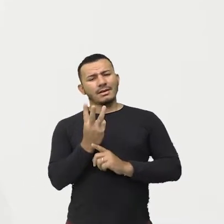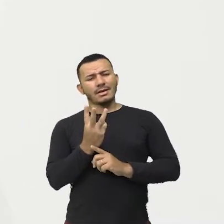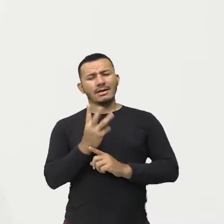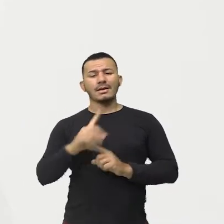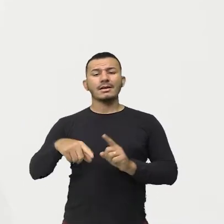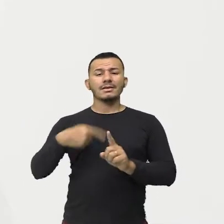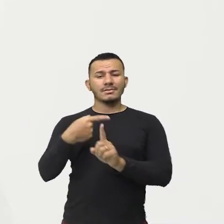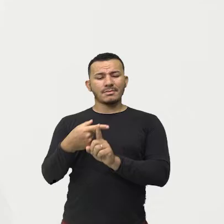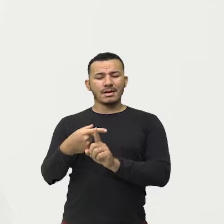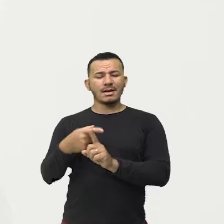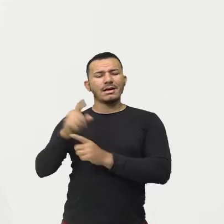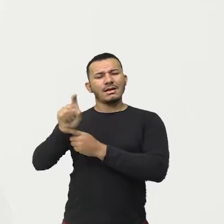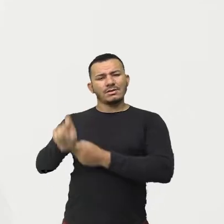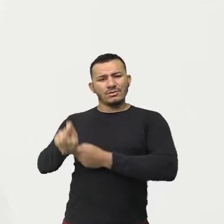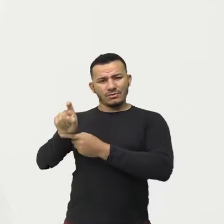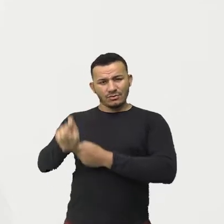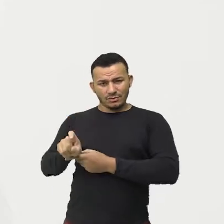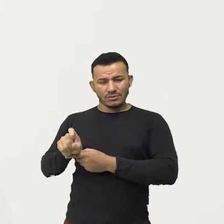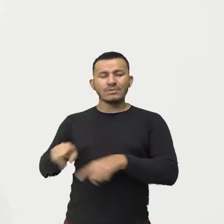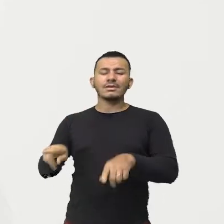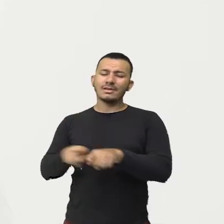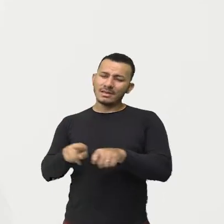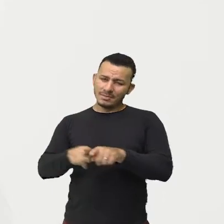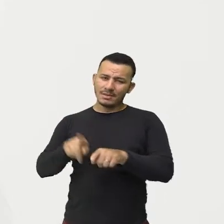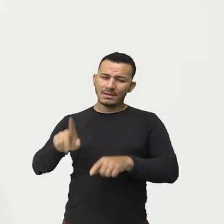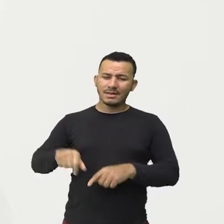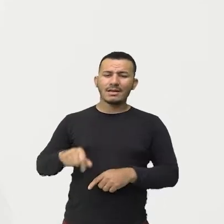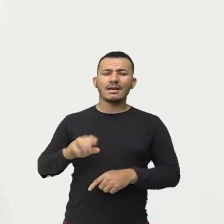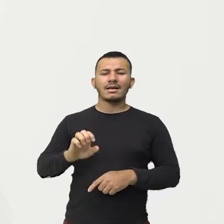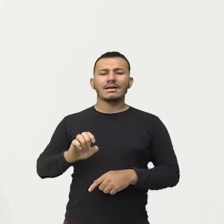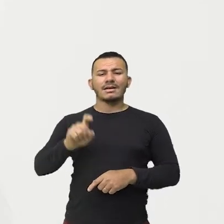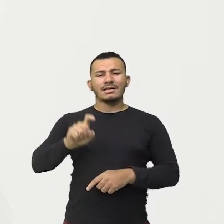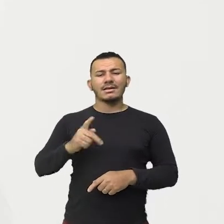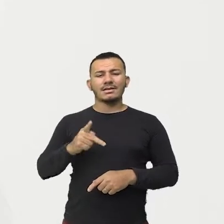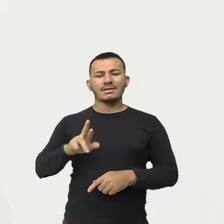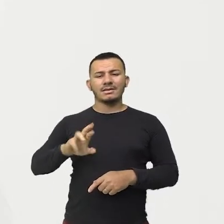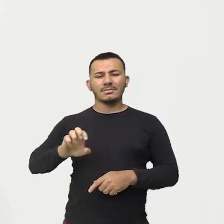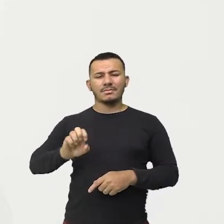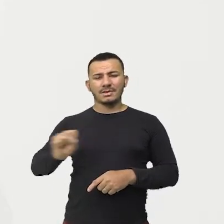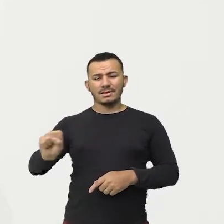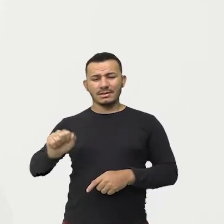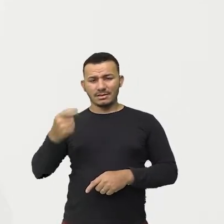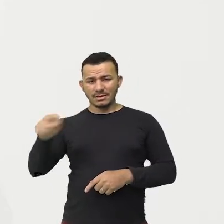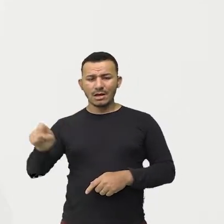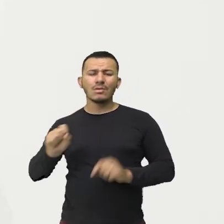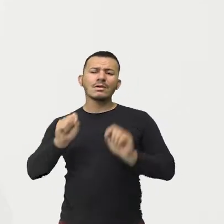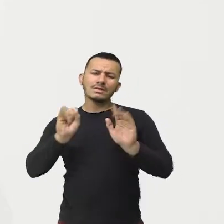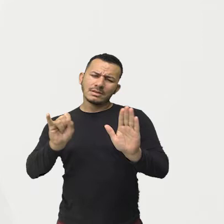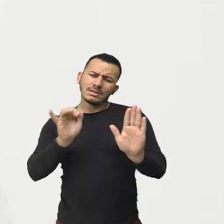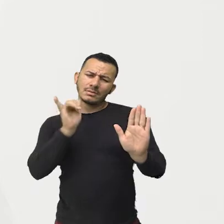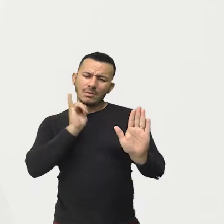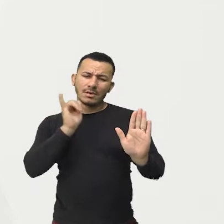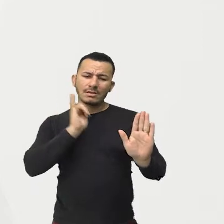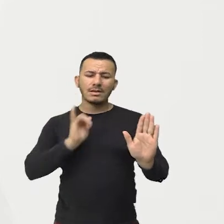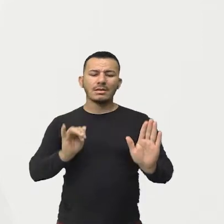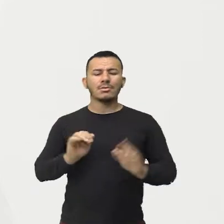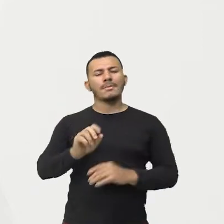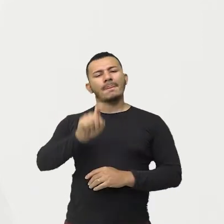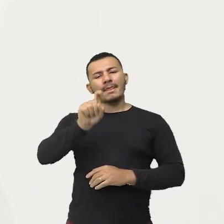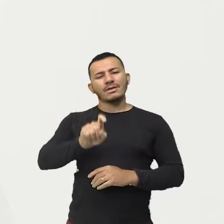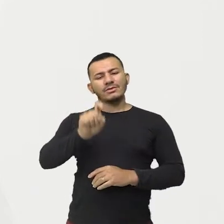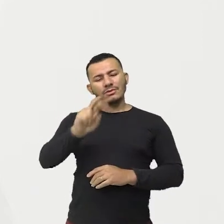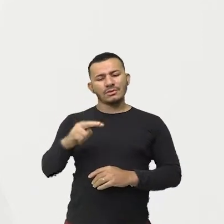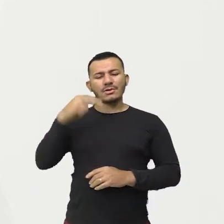mais x, ó, isso aqui também é uma expressão algébrica. Ah, mas e se eu tiver uma expressão assim? X